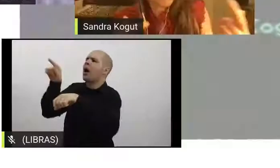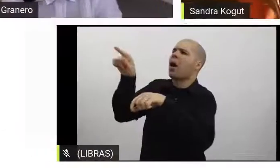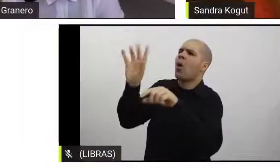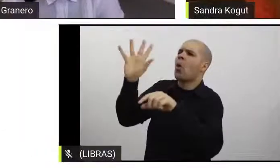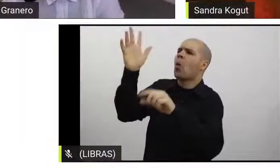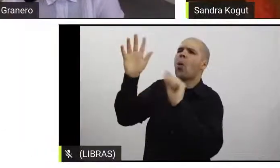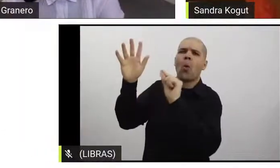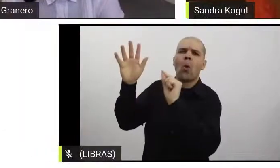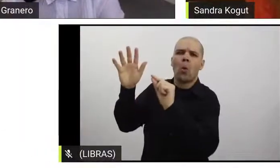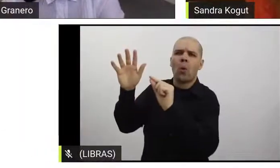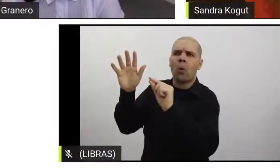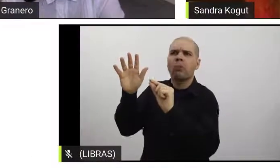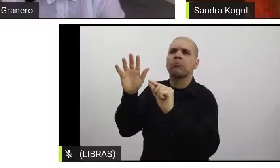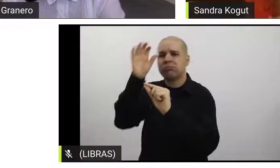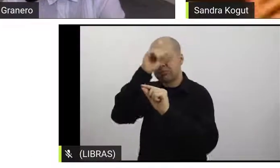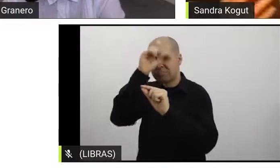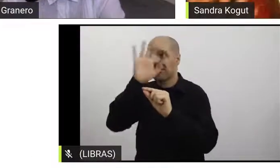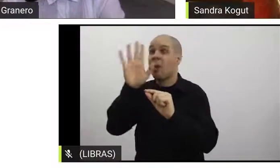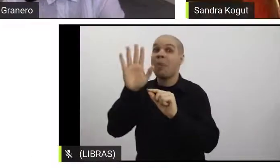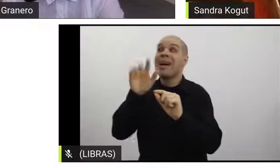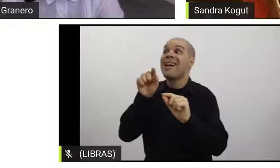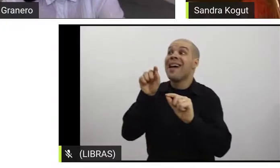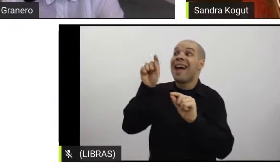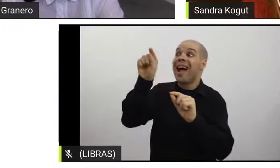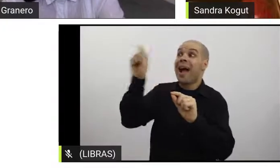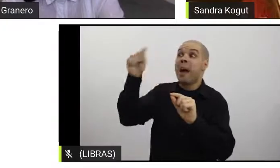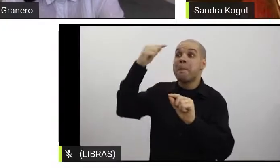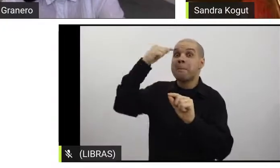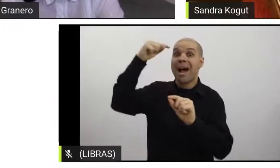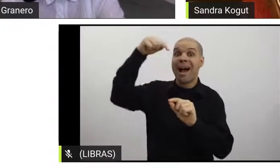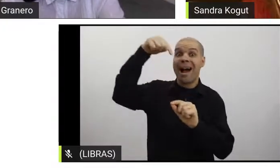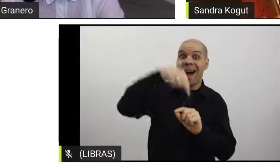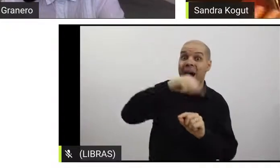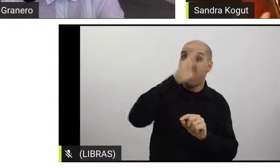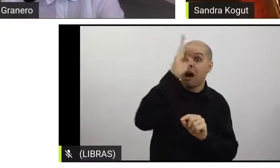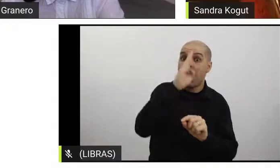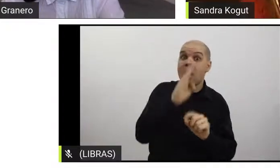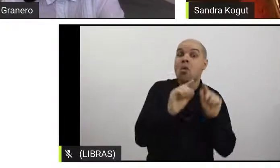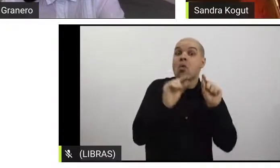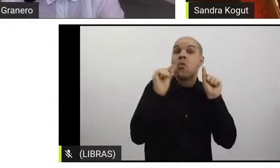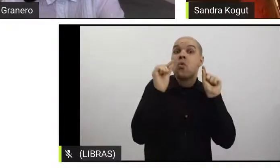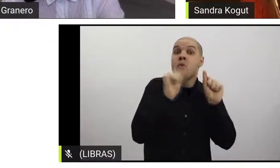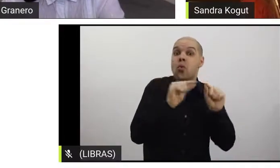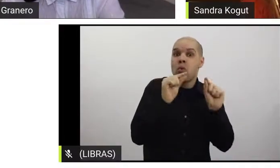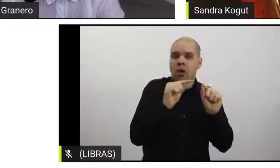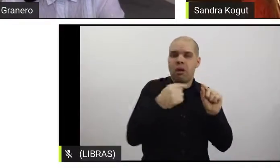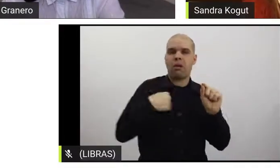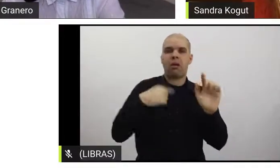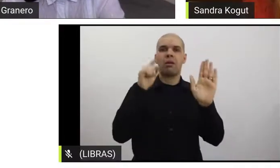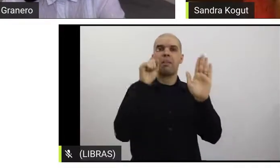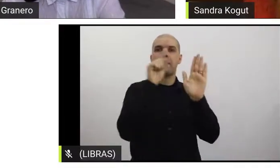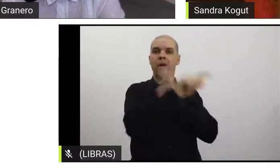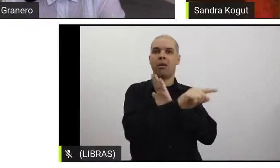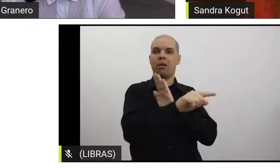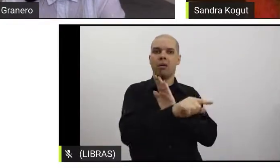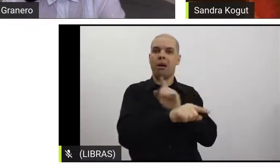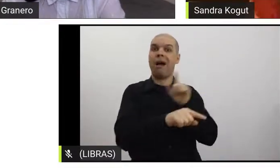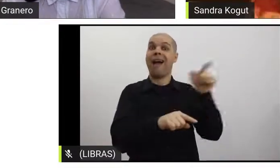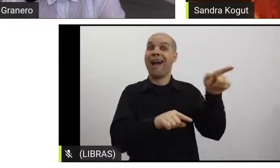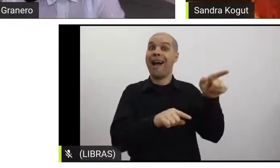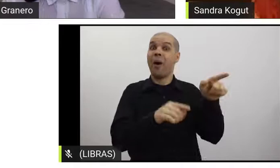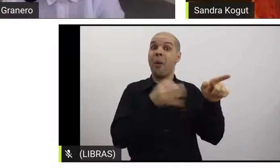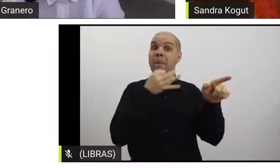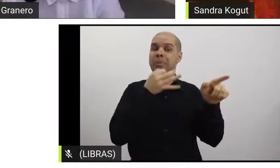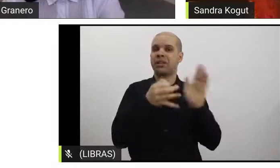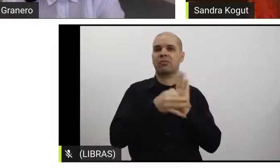acham que o Brasil é? Como é que as pessoas se colocam quando elas acham que quem está olhando é um estrangeiro? Qual é